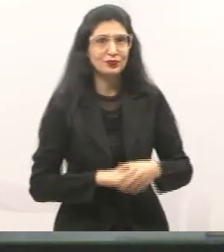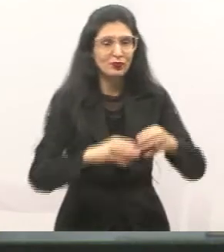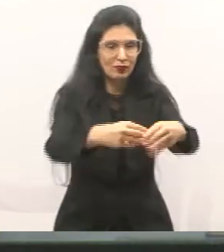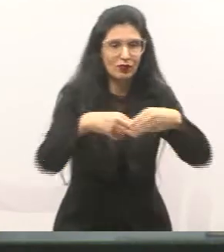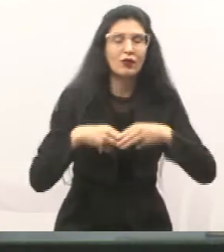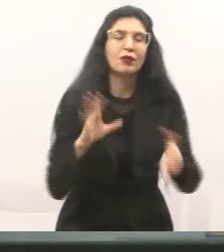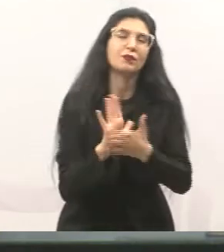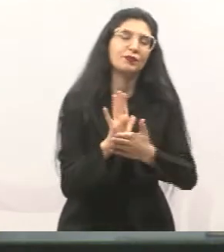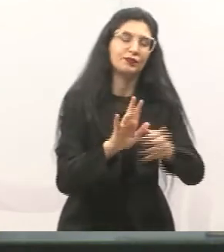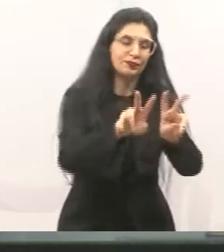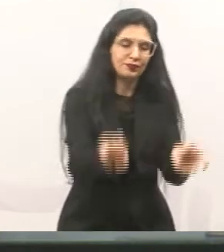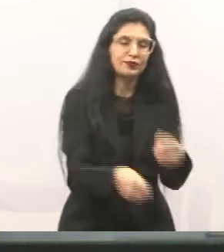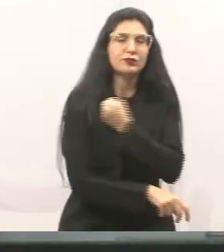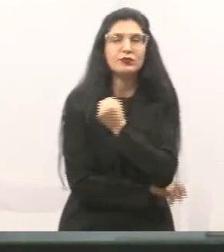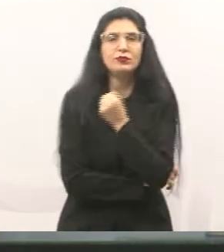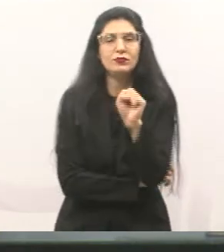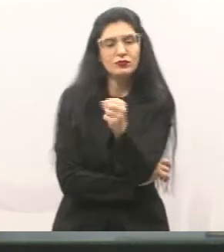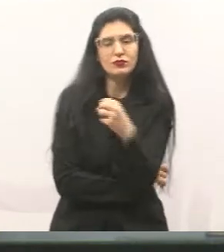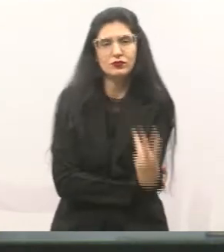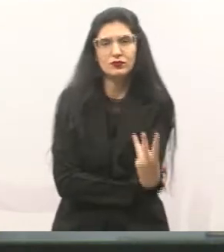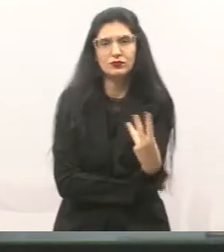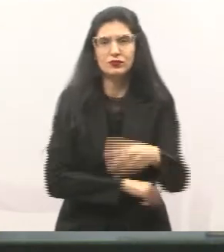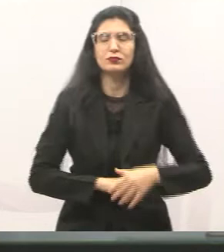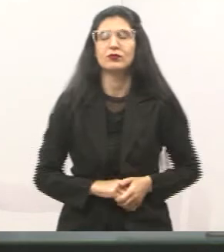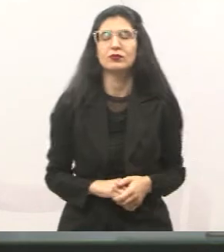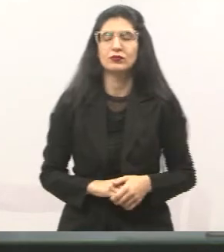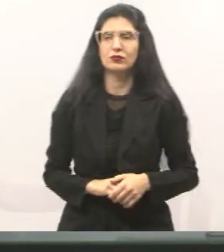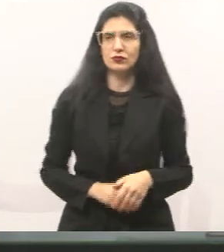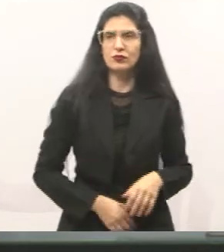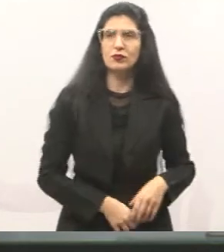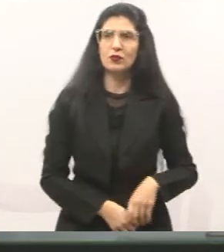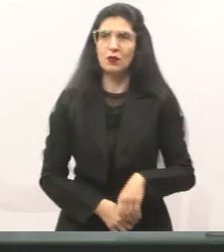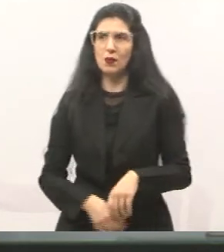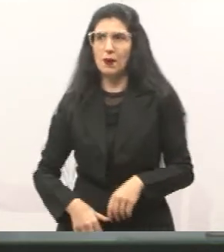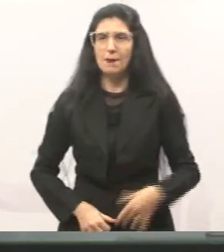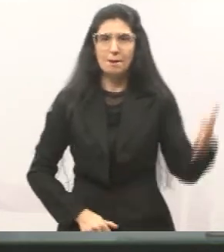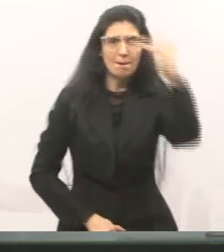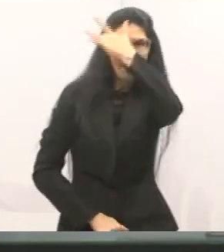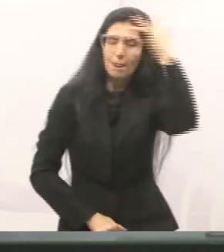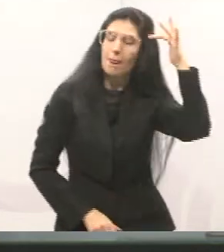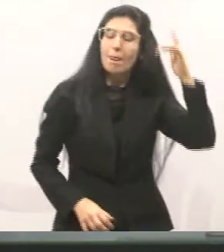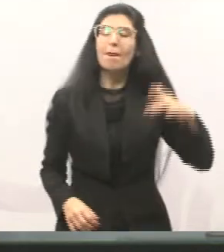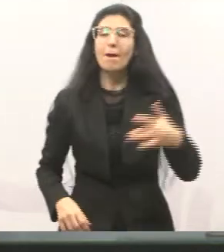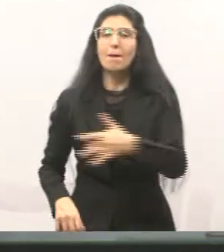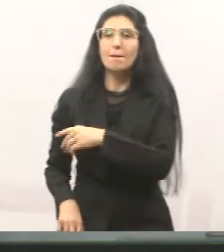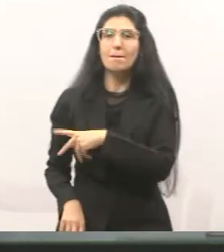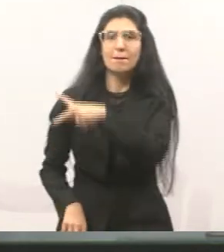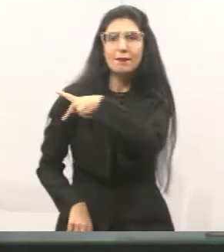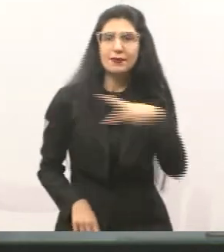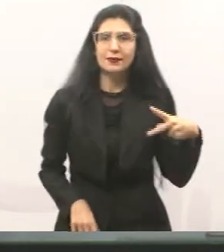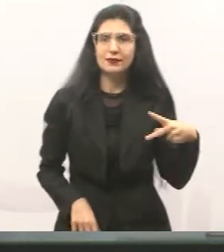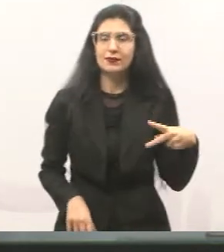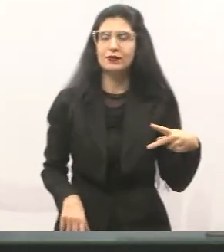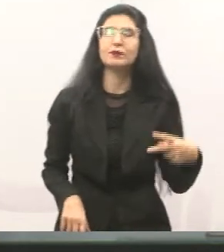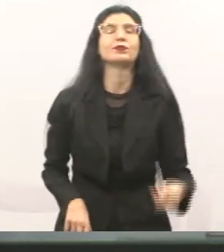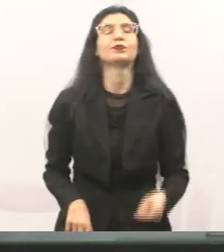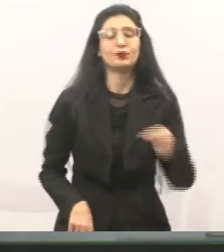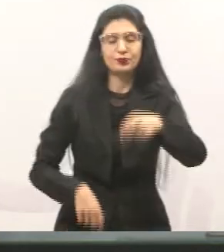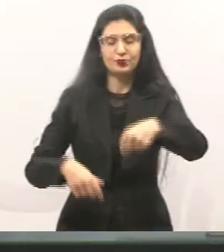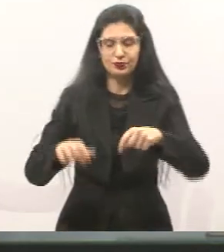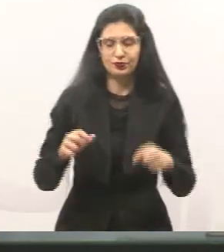Moção número 83. Requeremos ao excelentíssimo senhor presidente dessa casa,